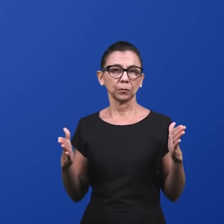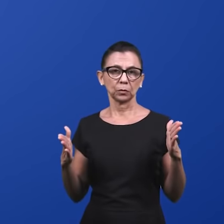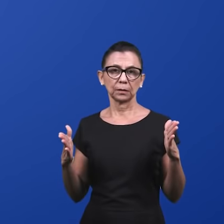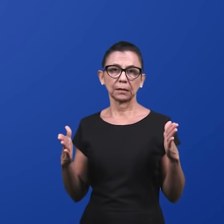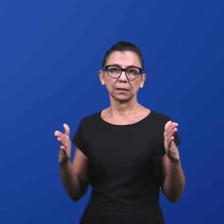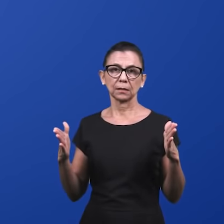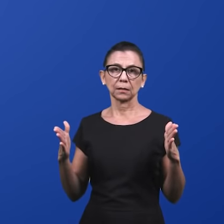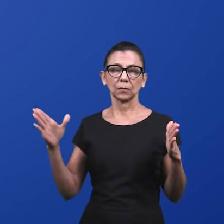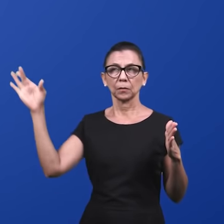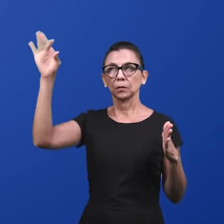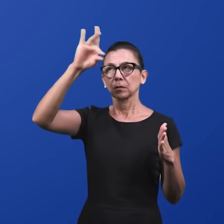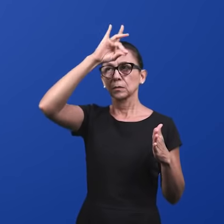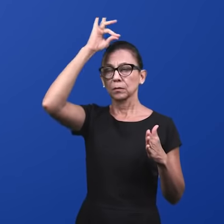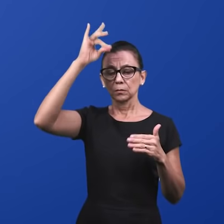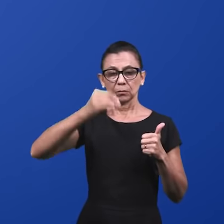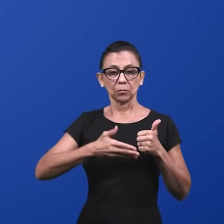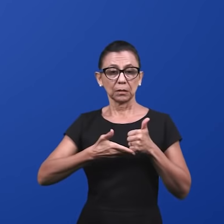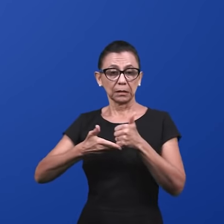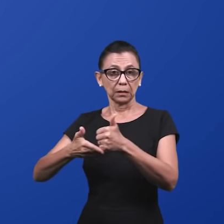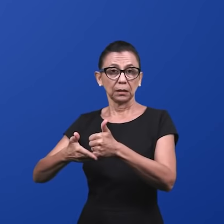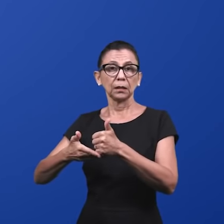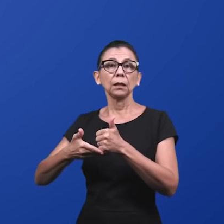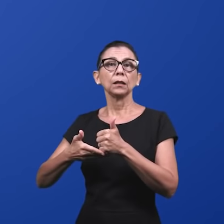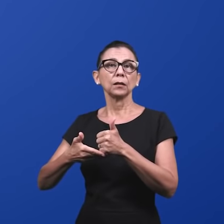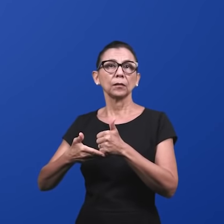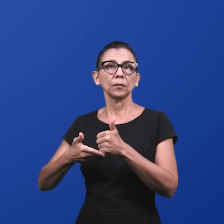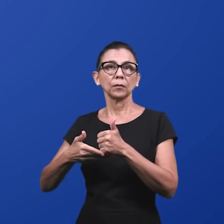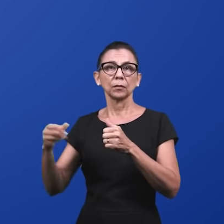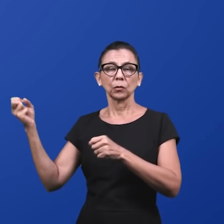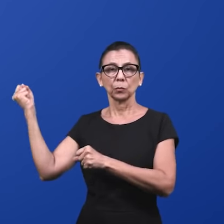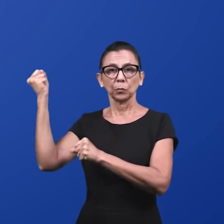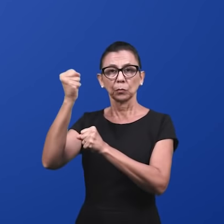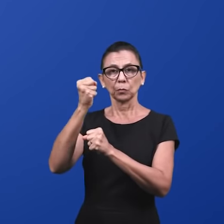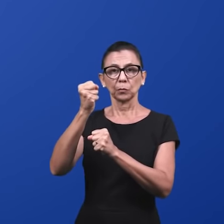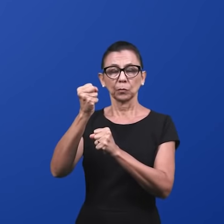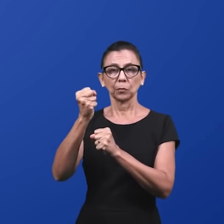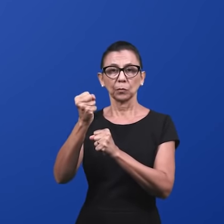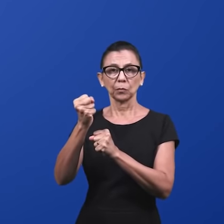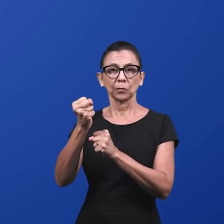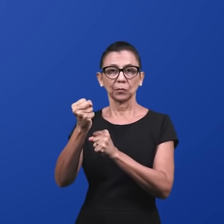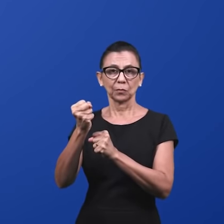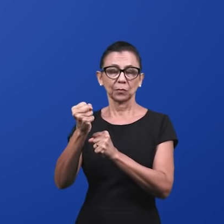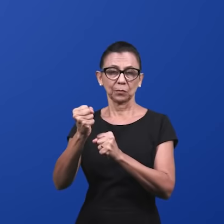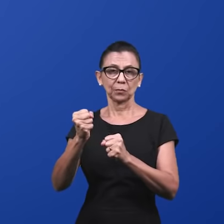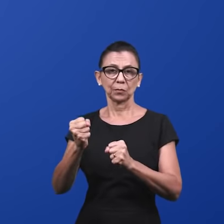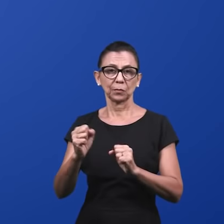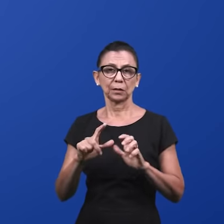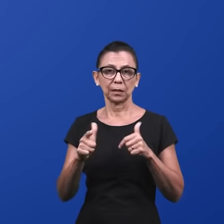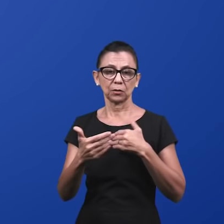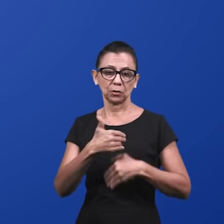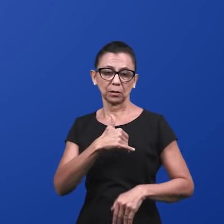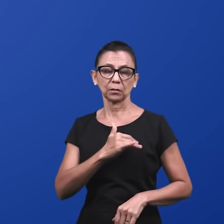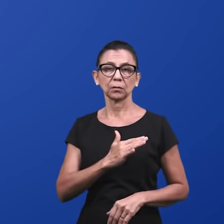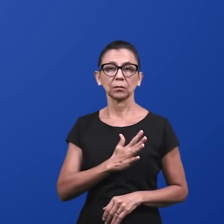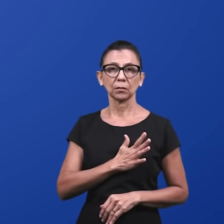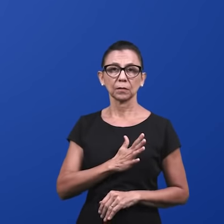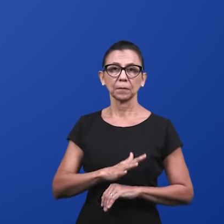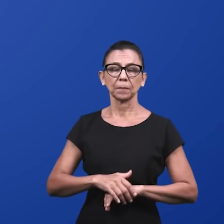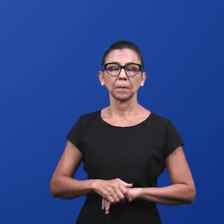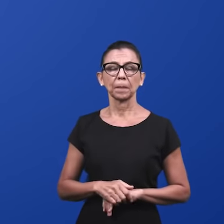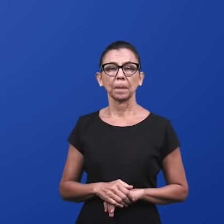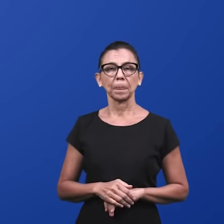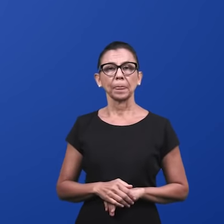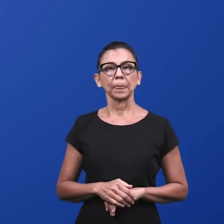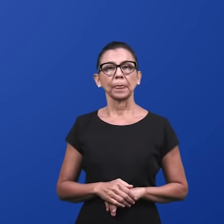Santo, para que ele dirija as nossas vidas e o poder do Senhor seja manifesto. A palavra nos diz em Mateus 7:8